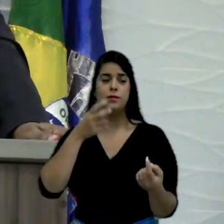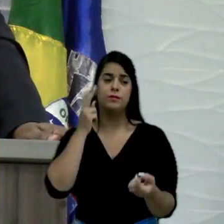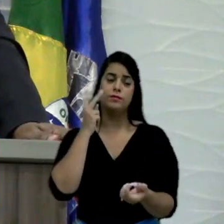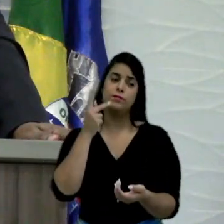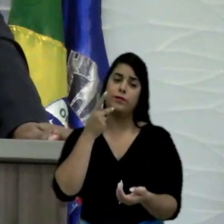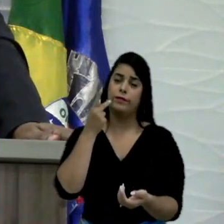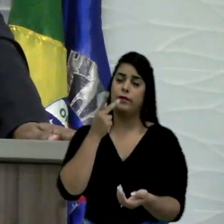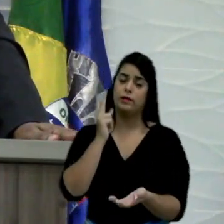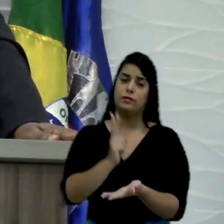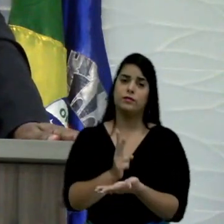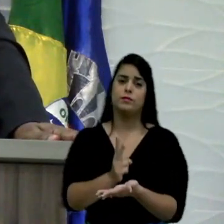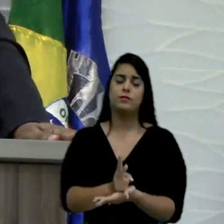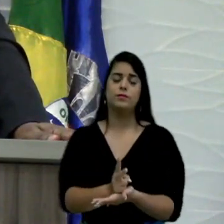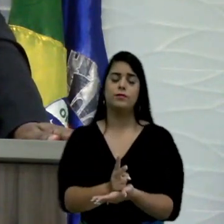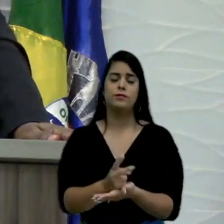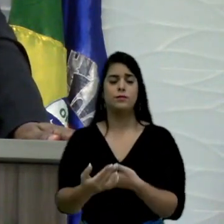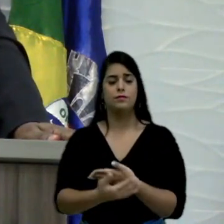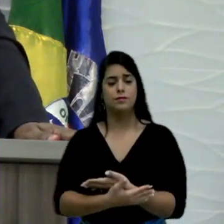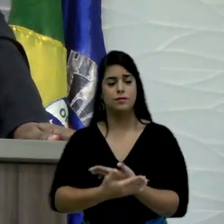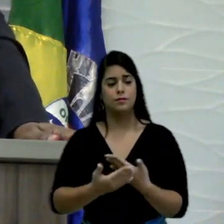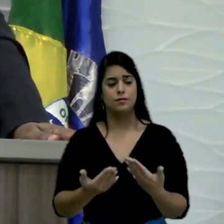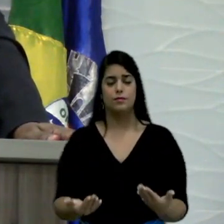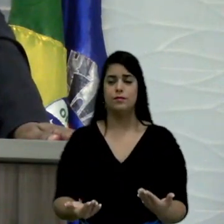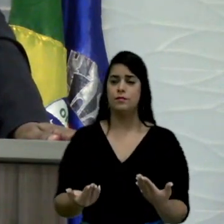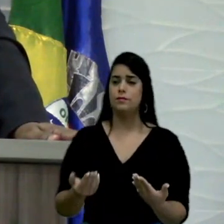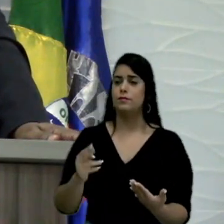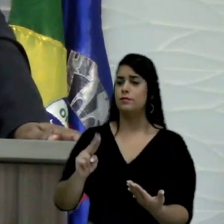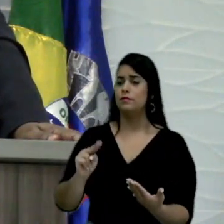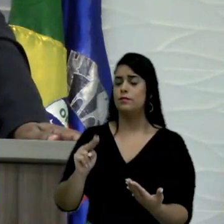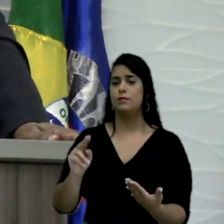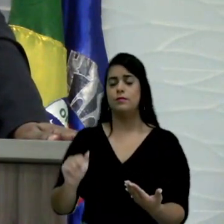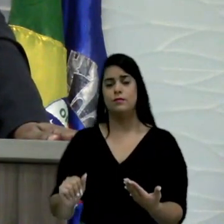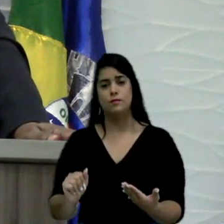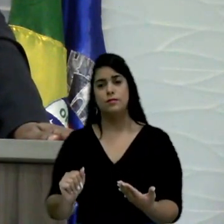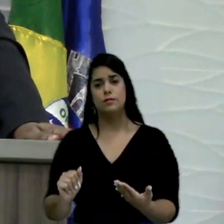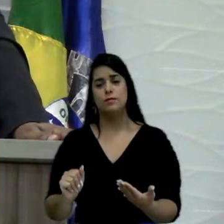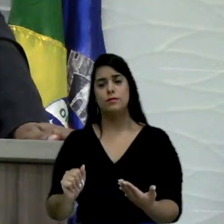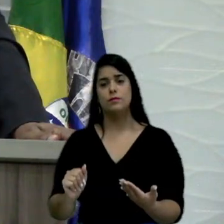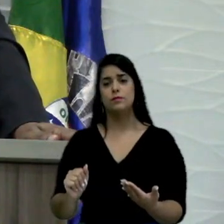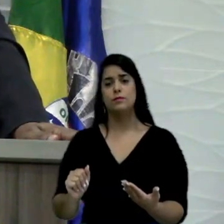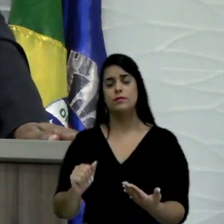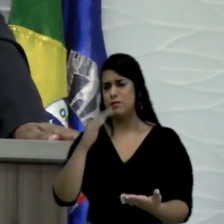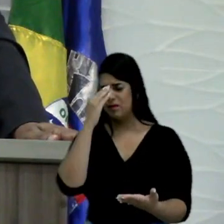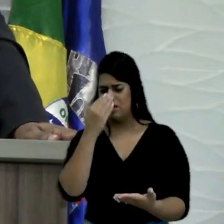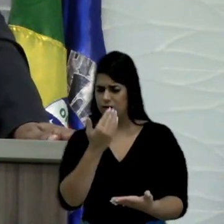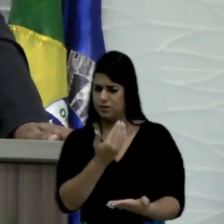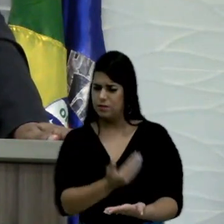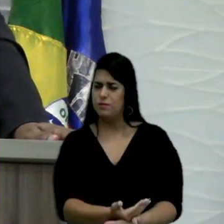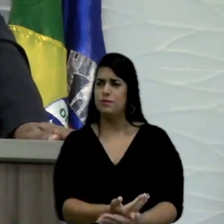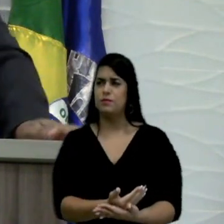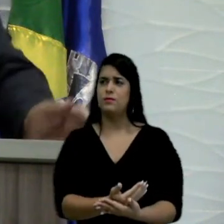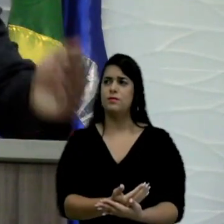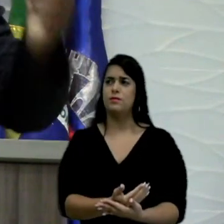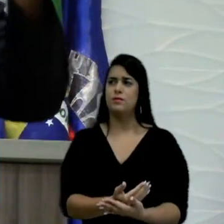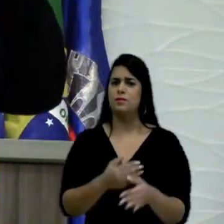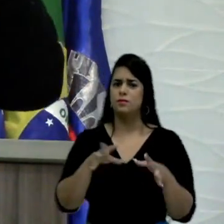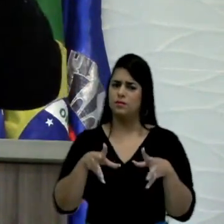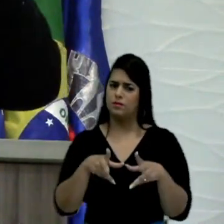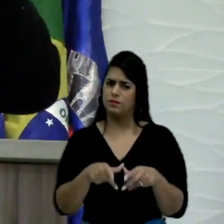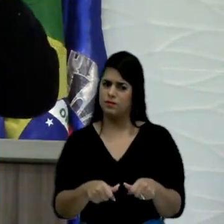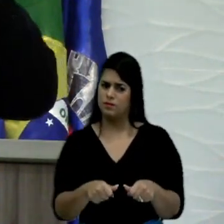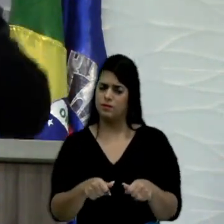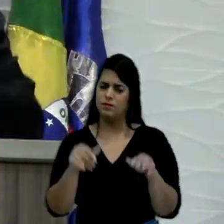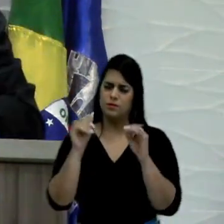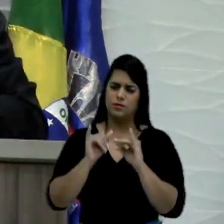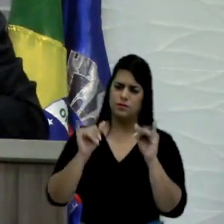fala. Senhores, nunca acredite em tudo que se